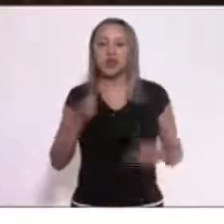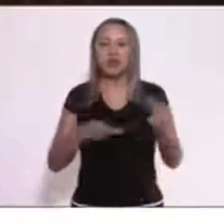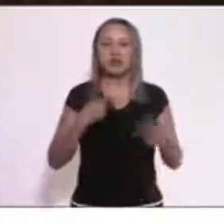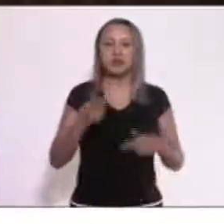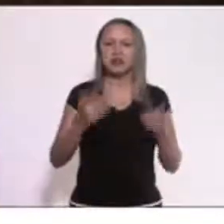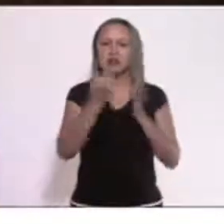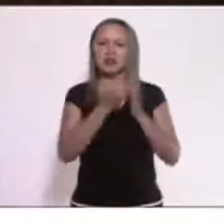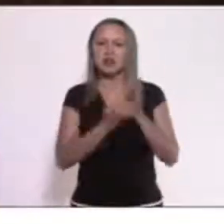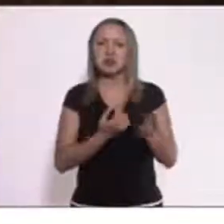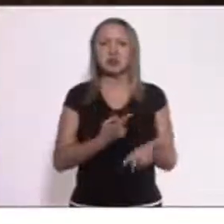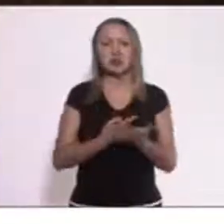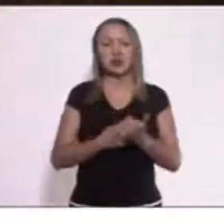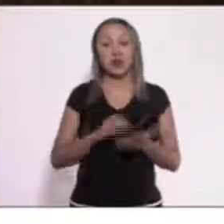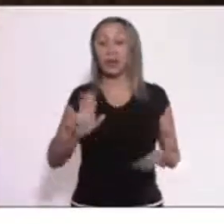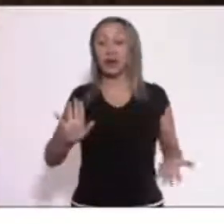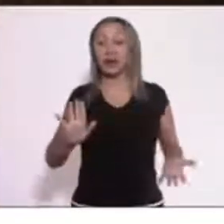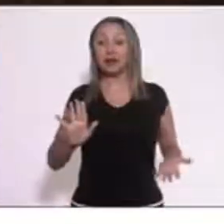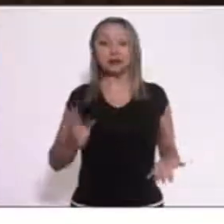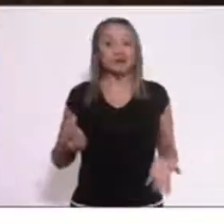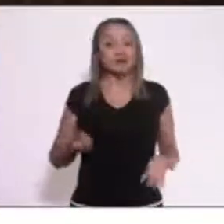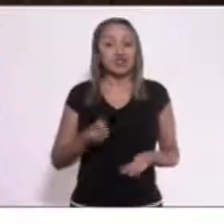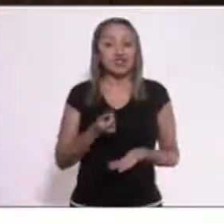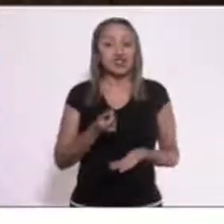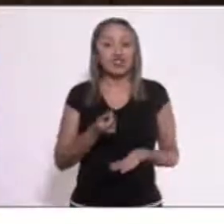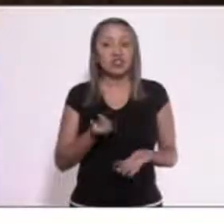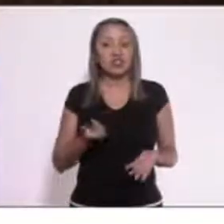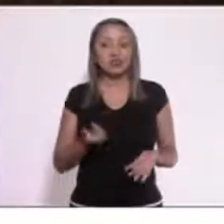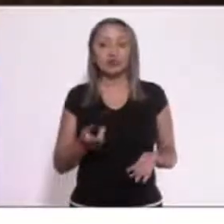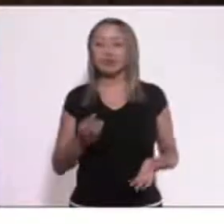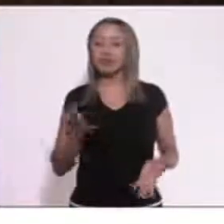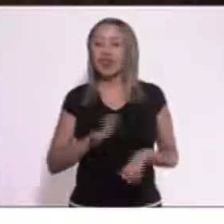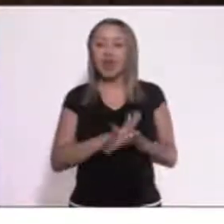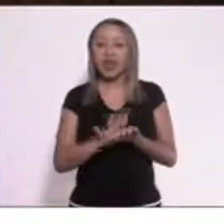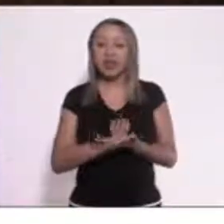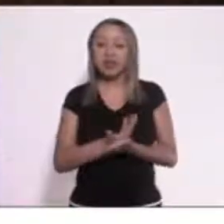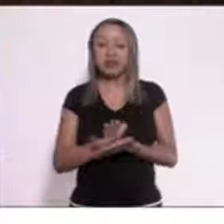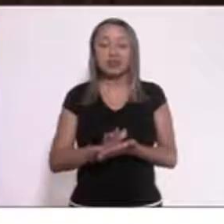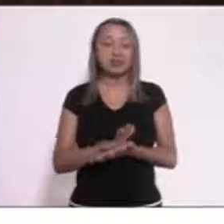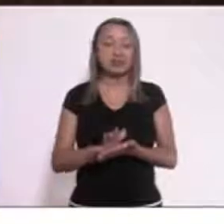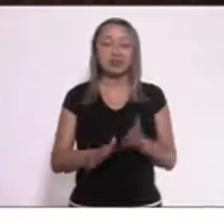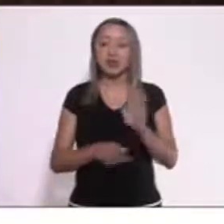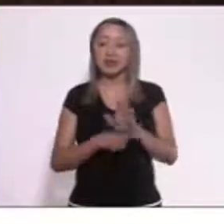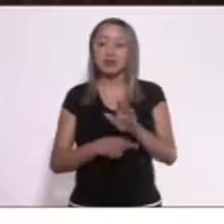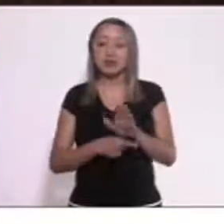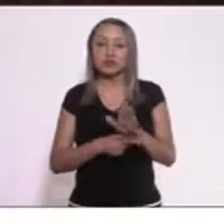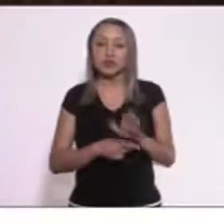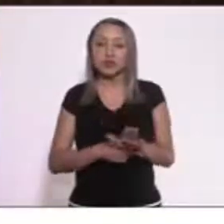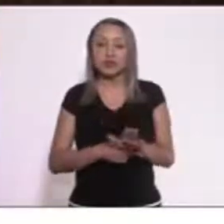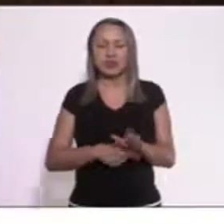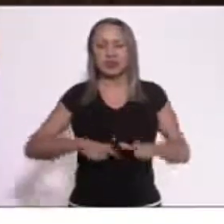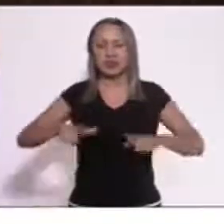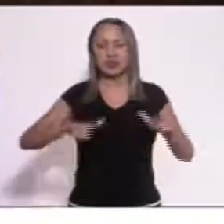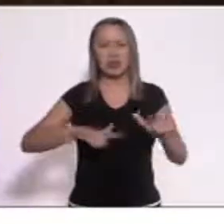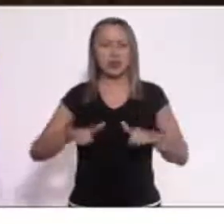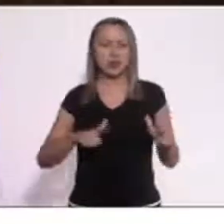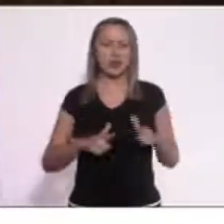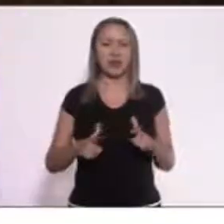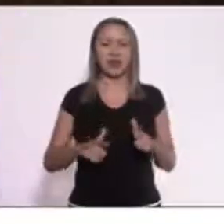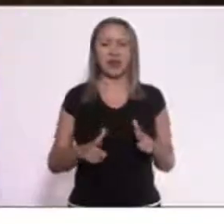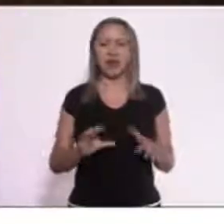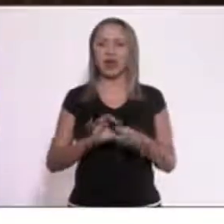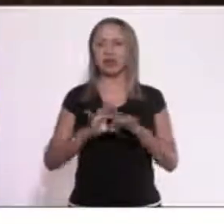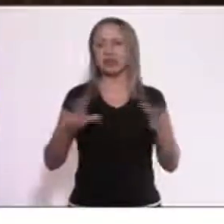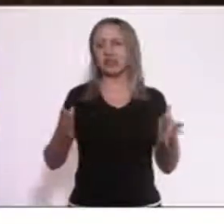proteção, mas investimento, nada. Isso aí que através de trabalho voluntário, isso aí